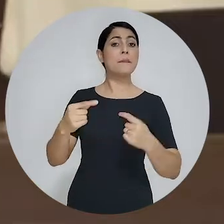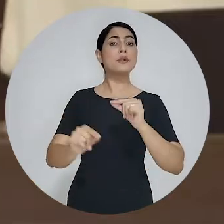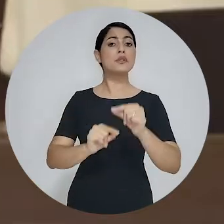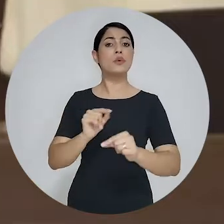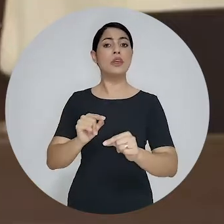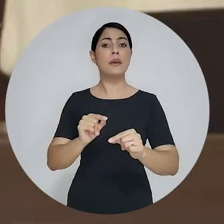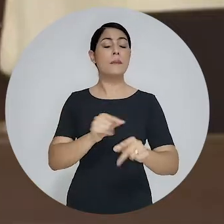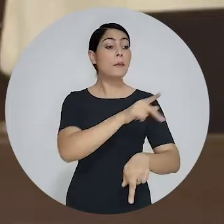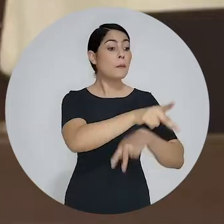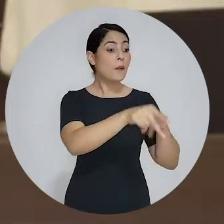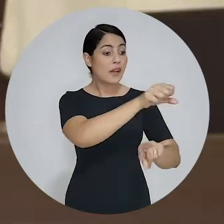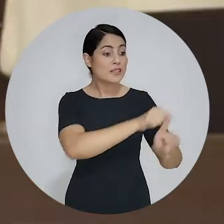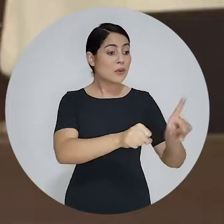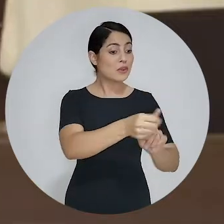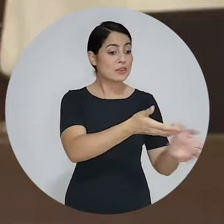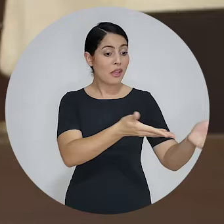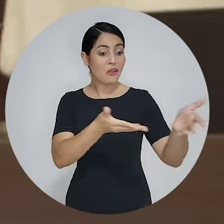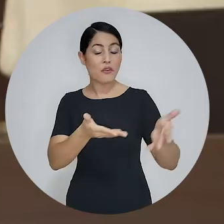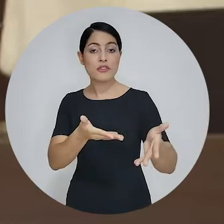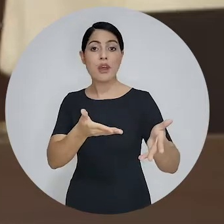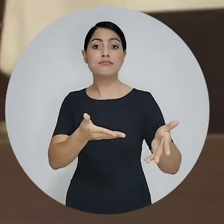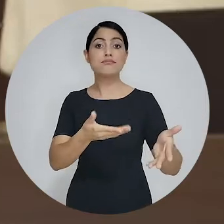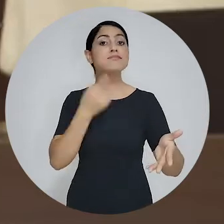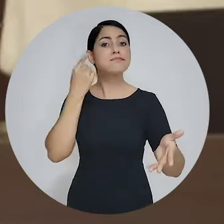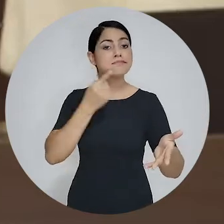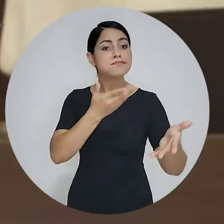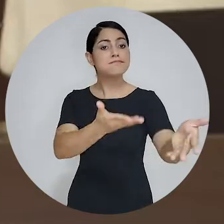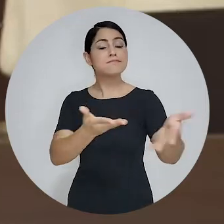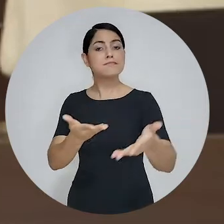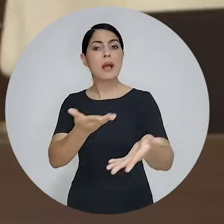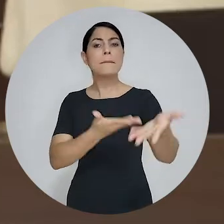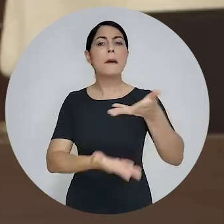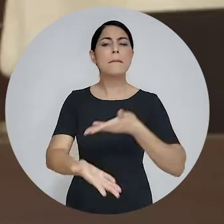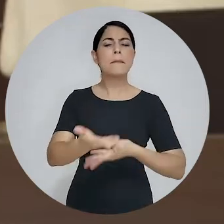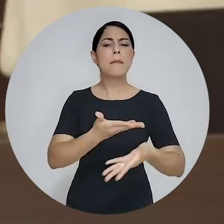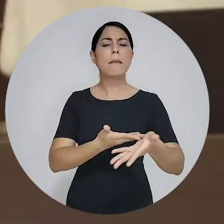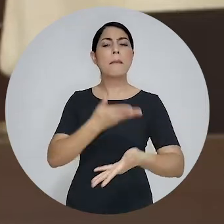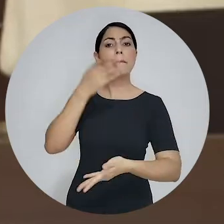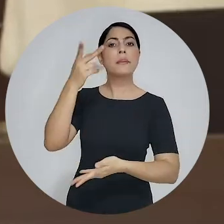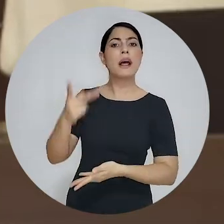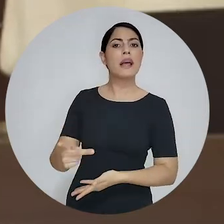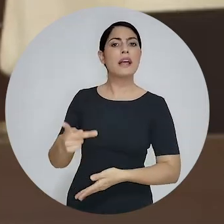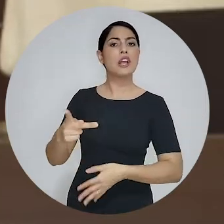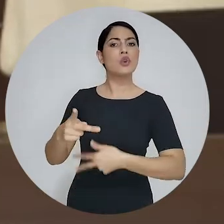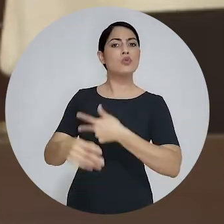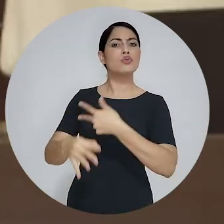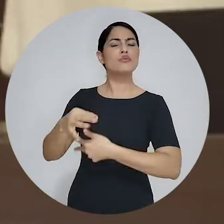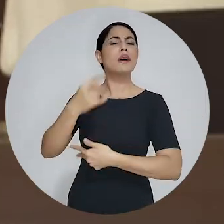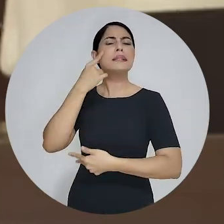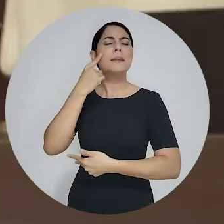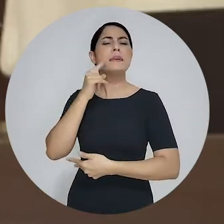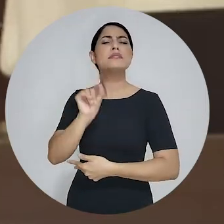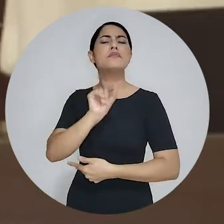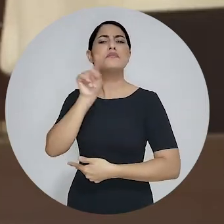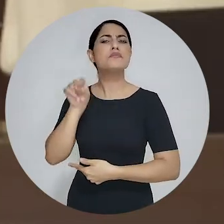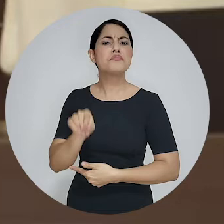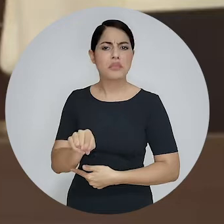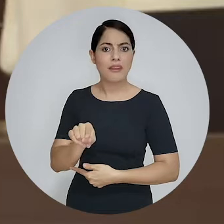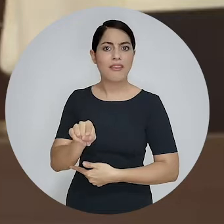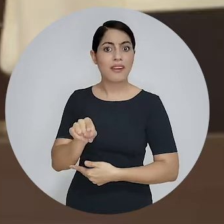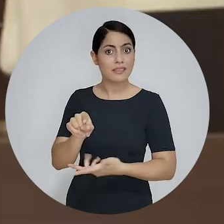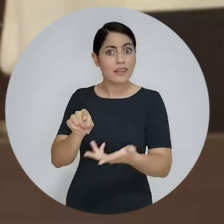precisa abrir um diálogo com a sociedade, com a advocacia, com aquilo que eles estão